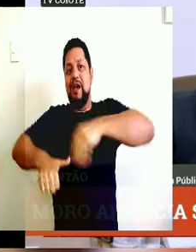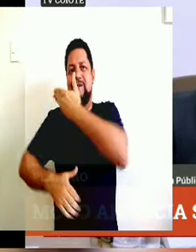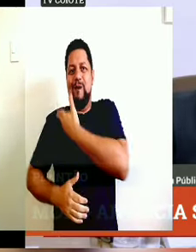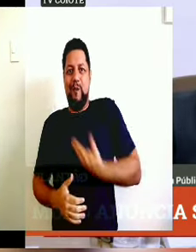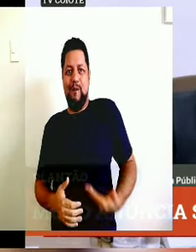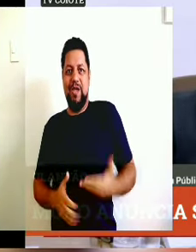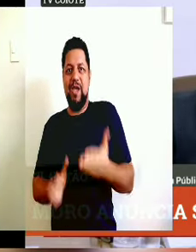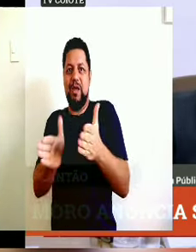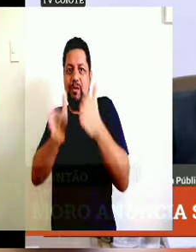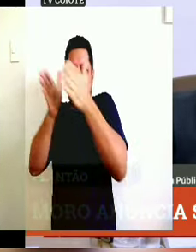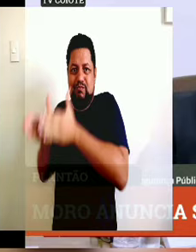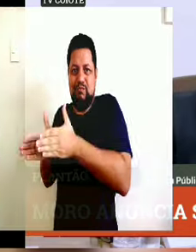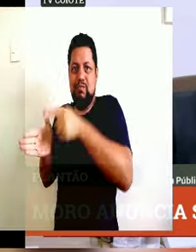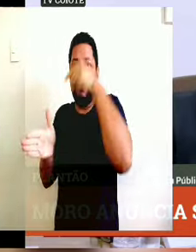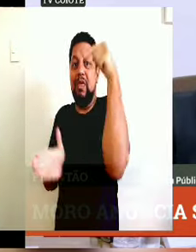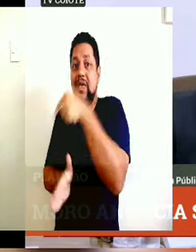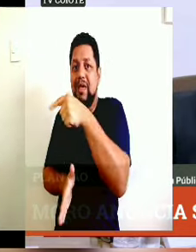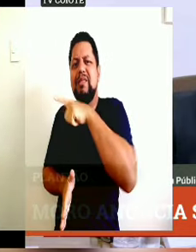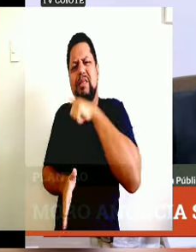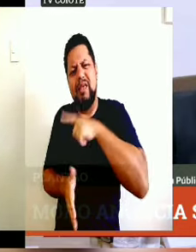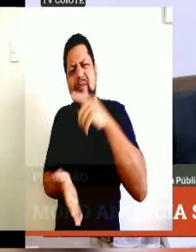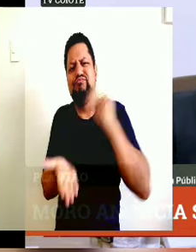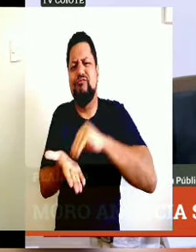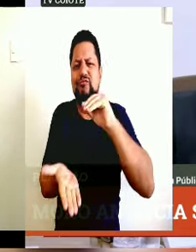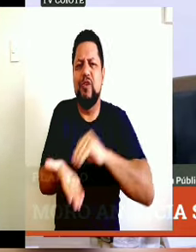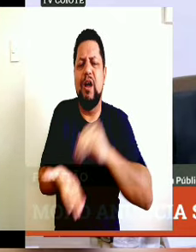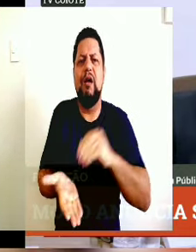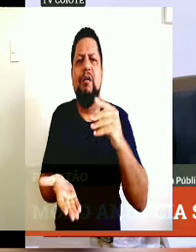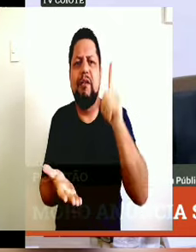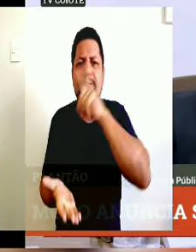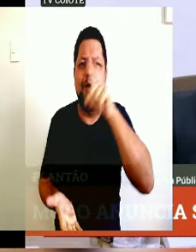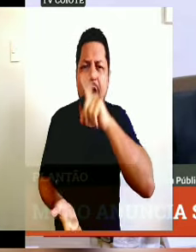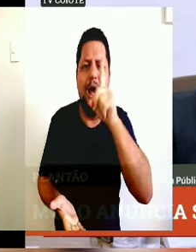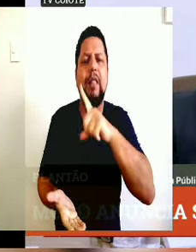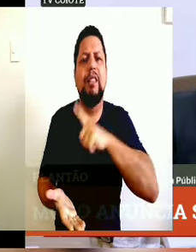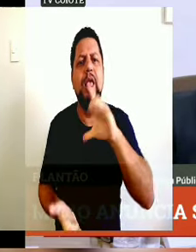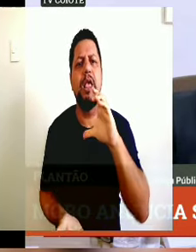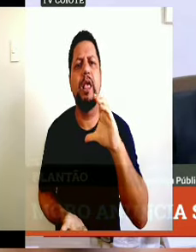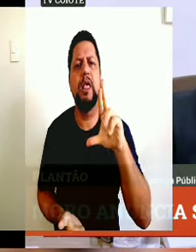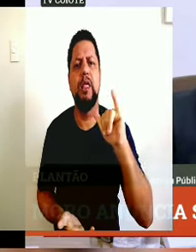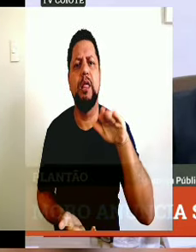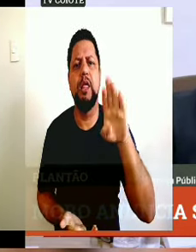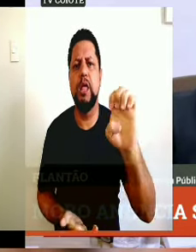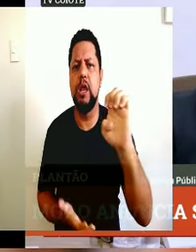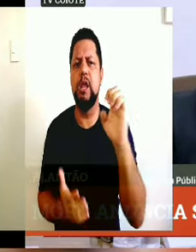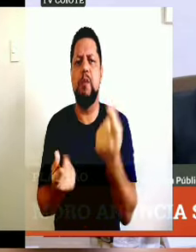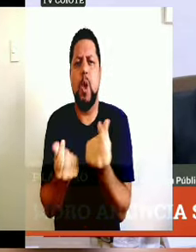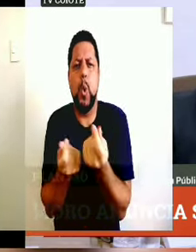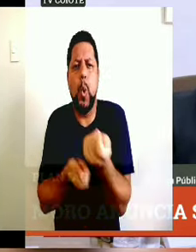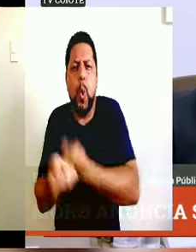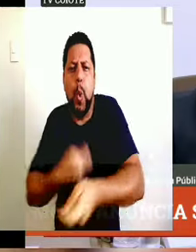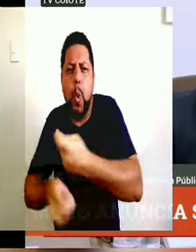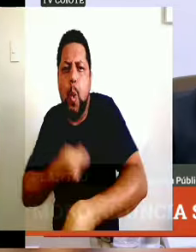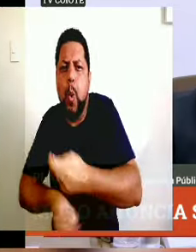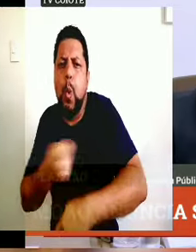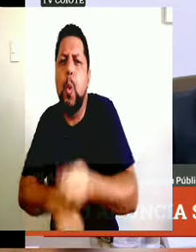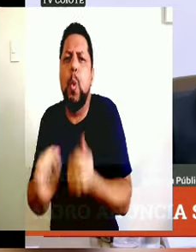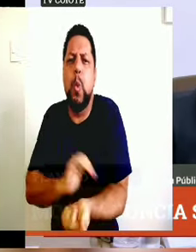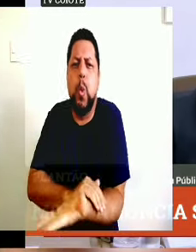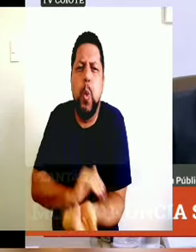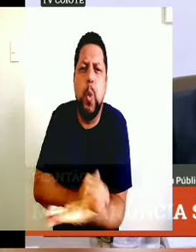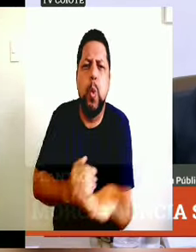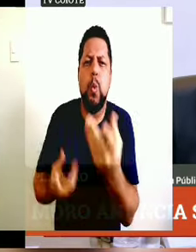tinha inúmeros defeitos, né, aqueles crimes gigantescos de corrupção que